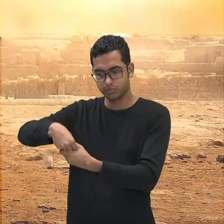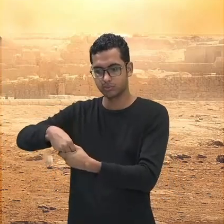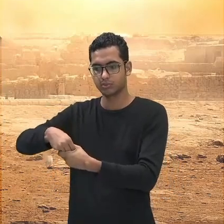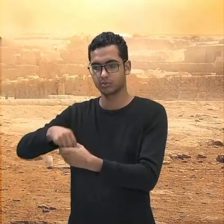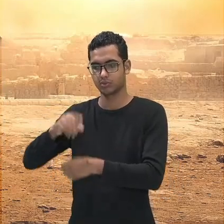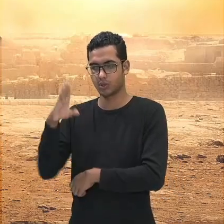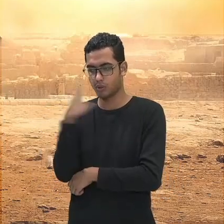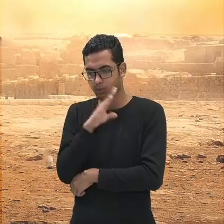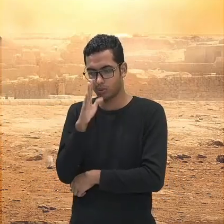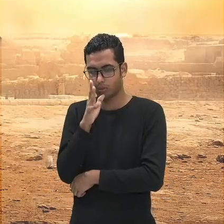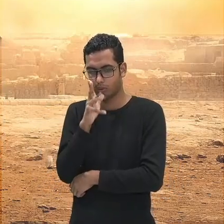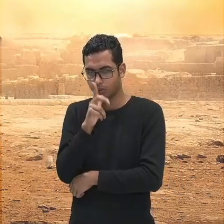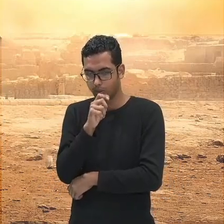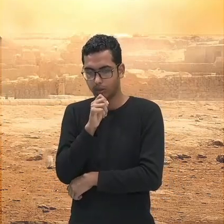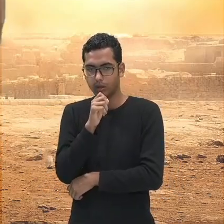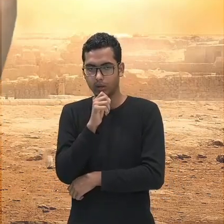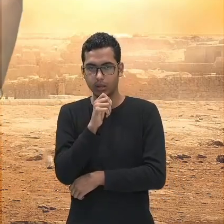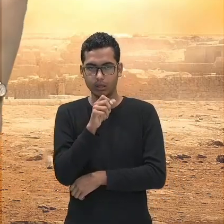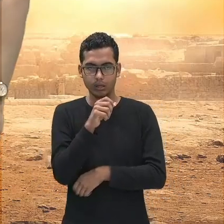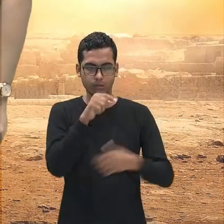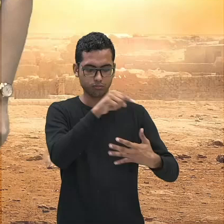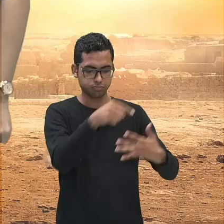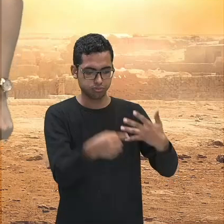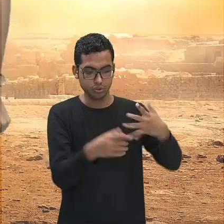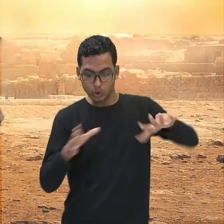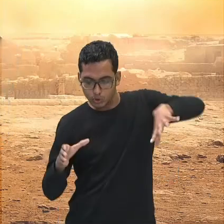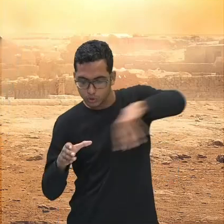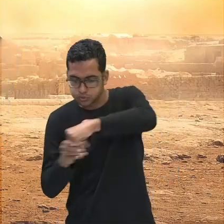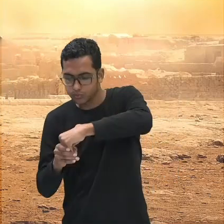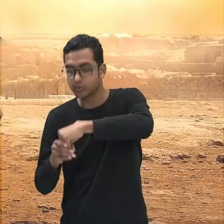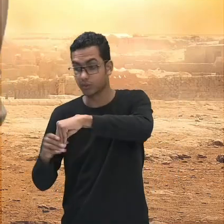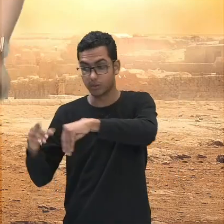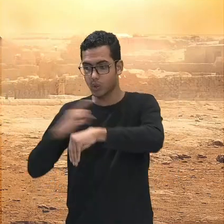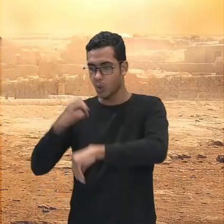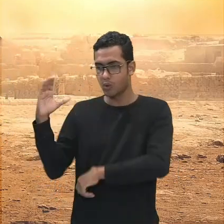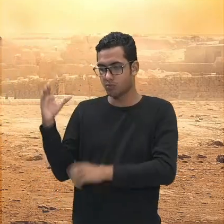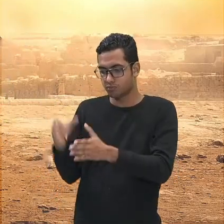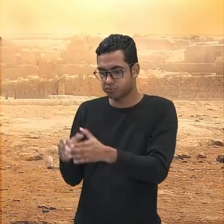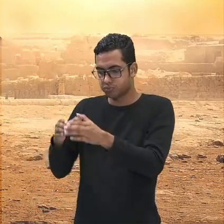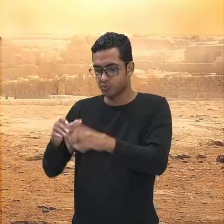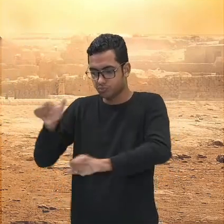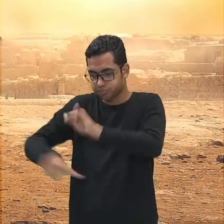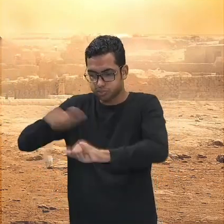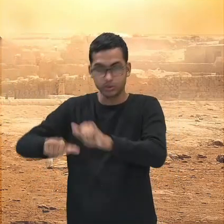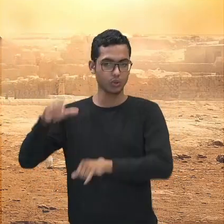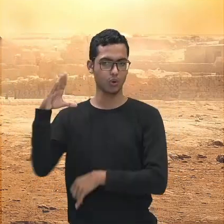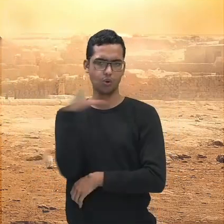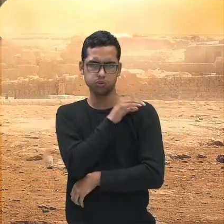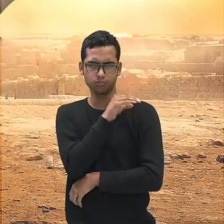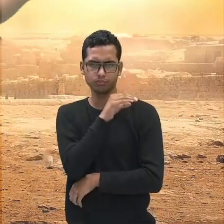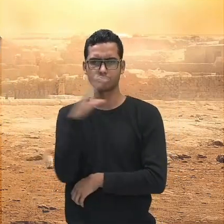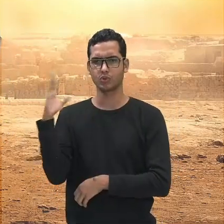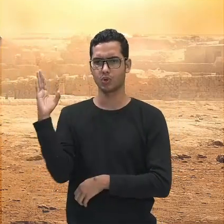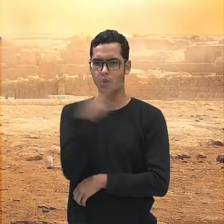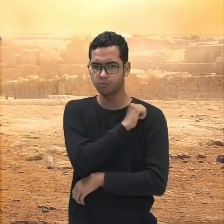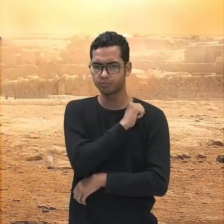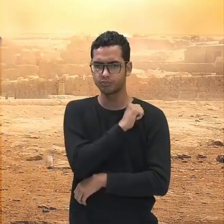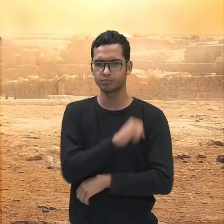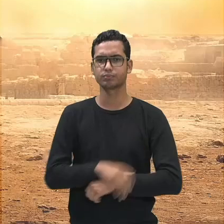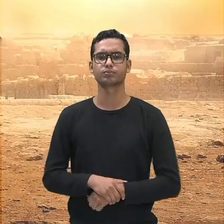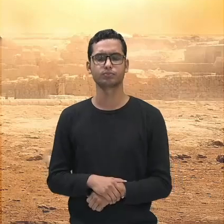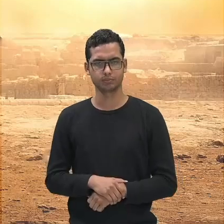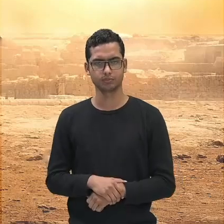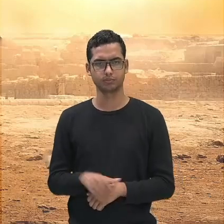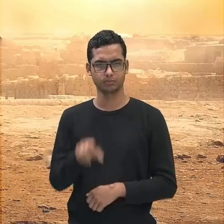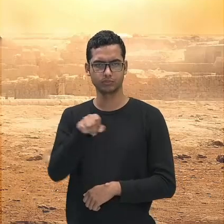reação rápida. É esses fatores que fazem com que, se você não guardar a